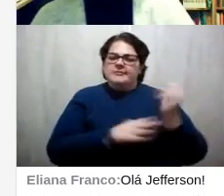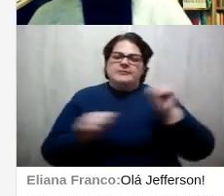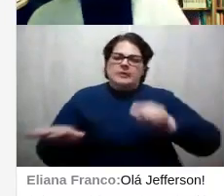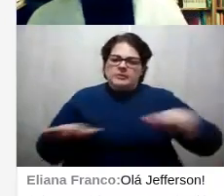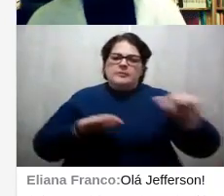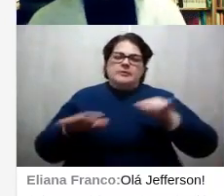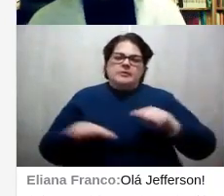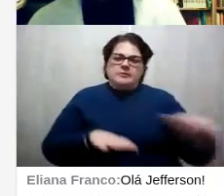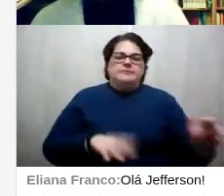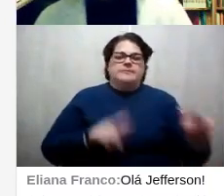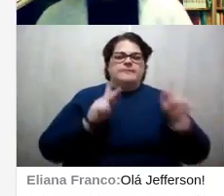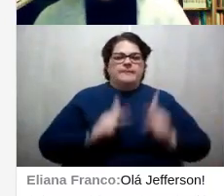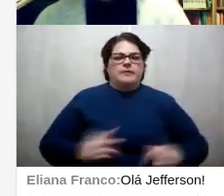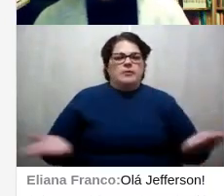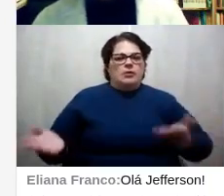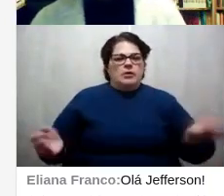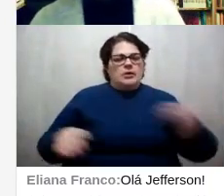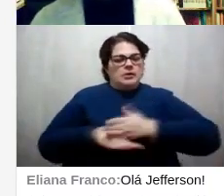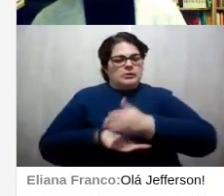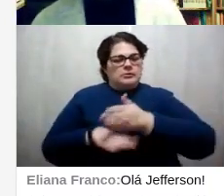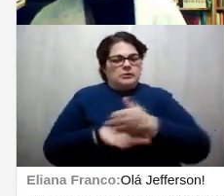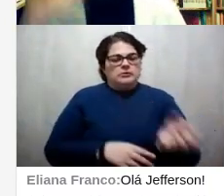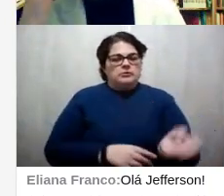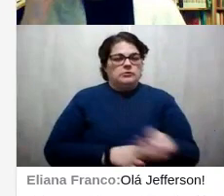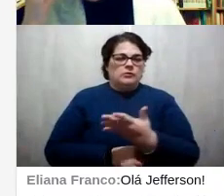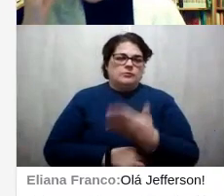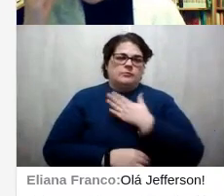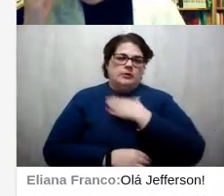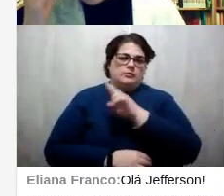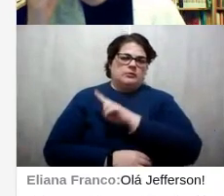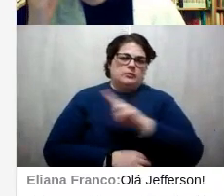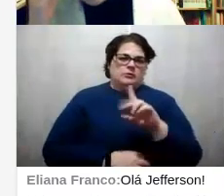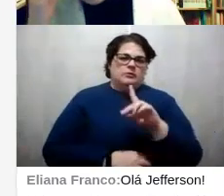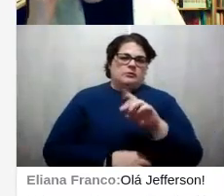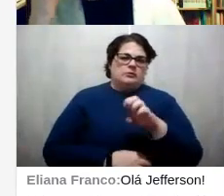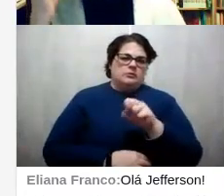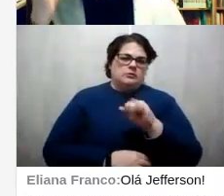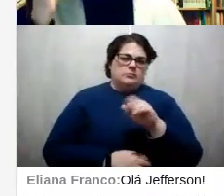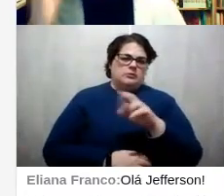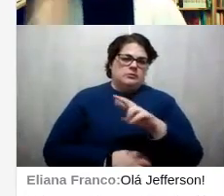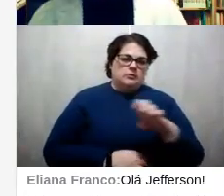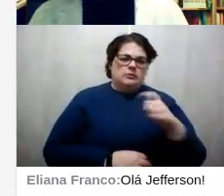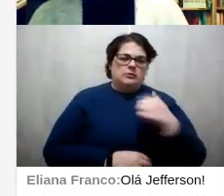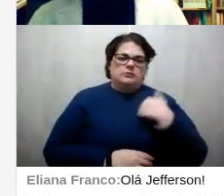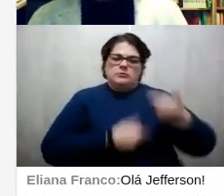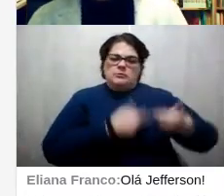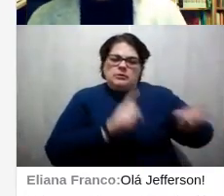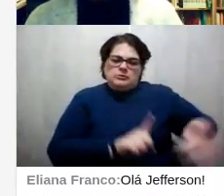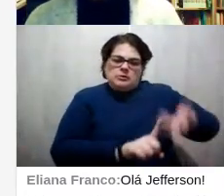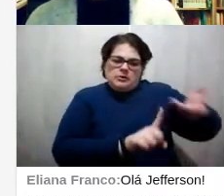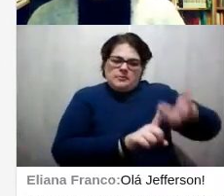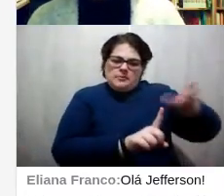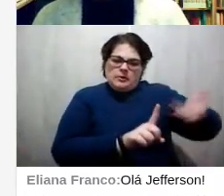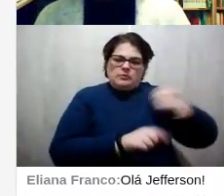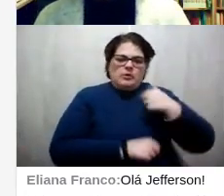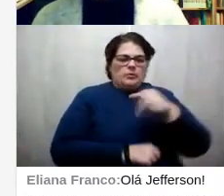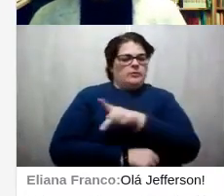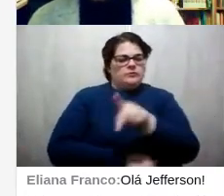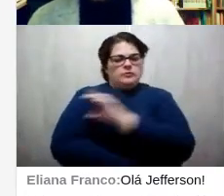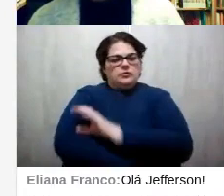estão chegando agora, então, meu nome é Desi Renobre, eu sou terapeuta ocupacional, sou professora do curso de